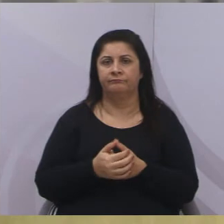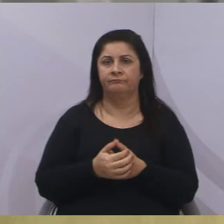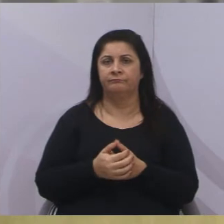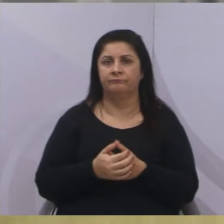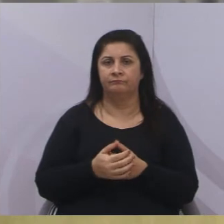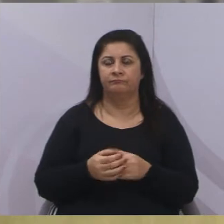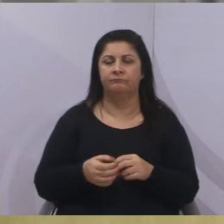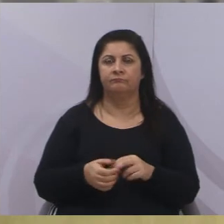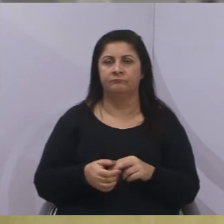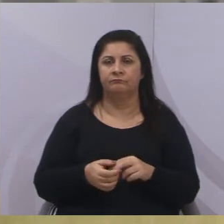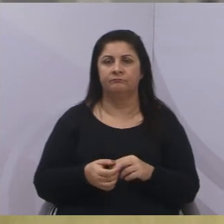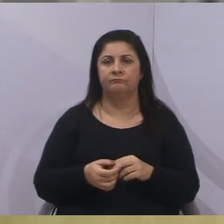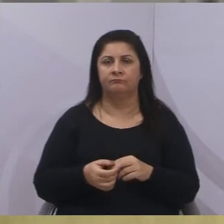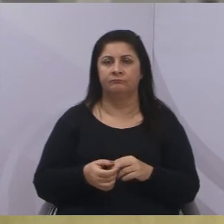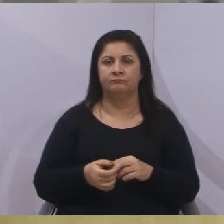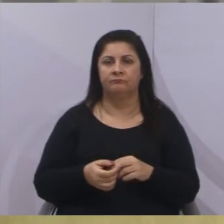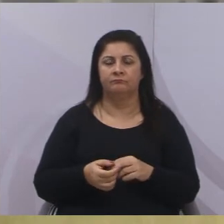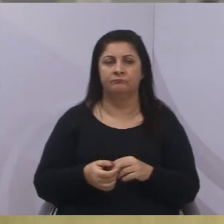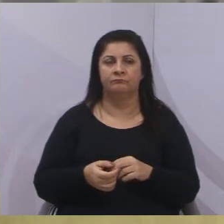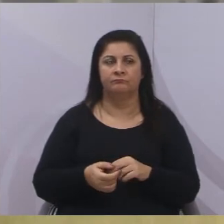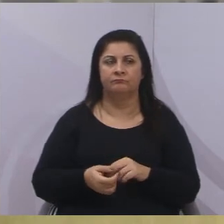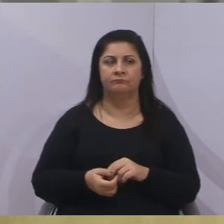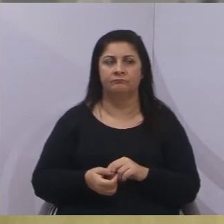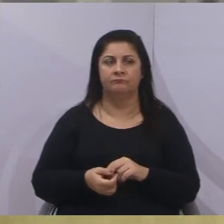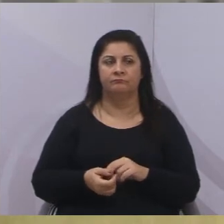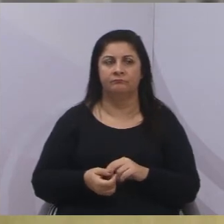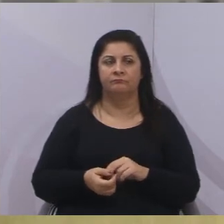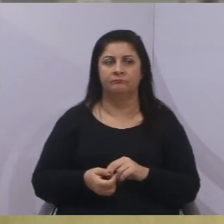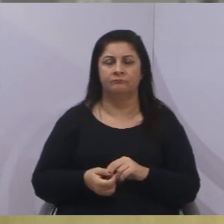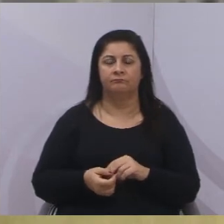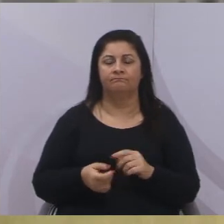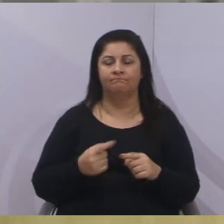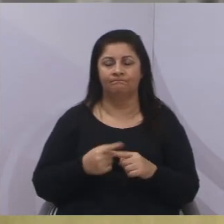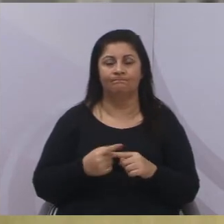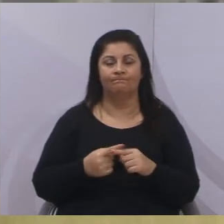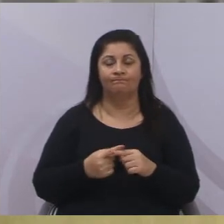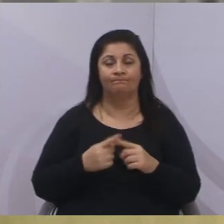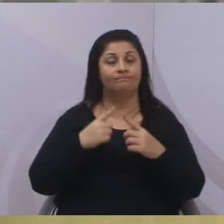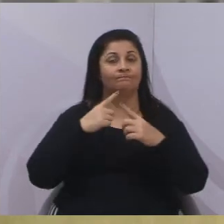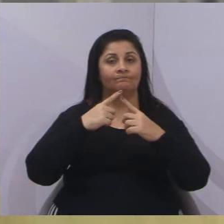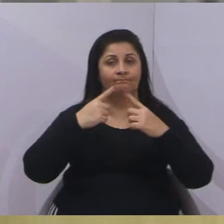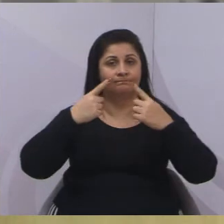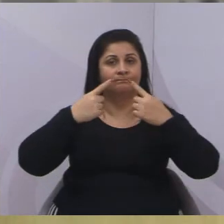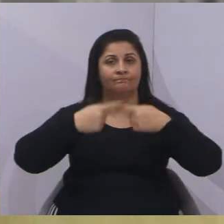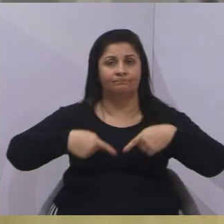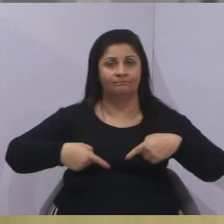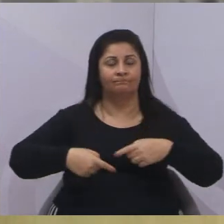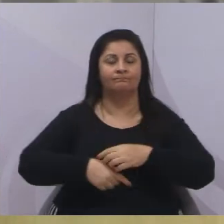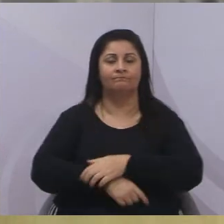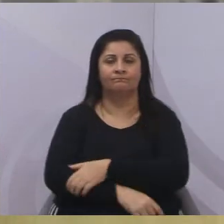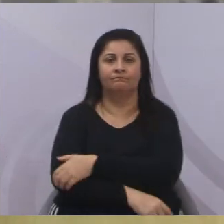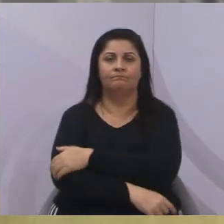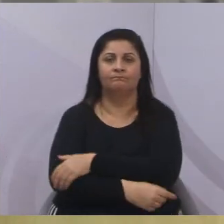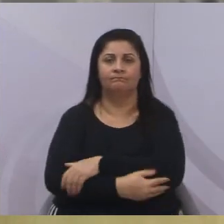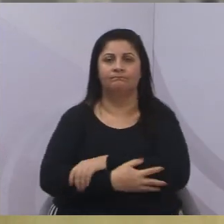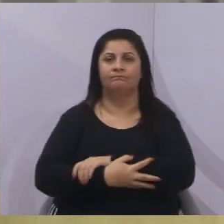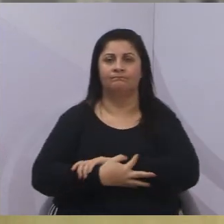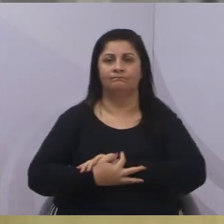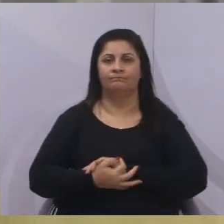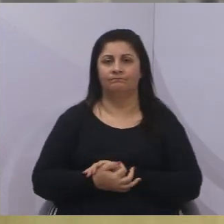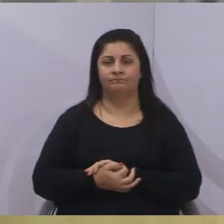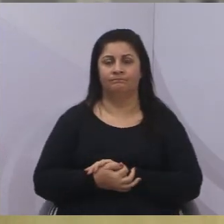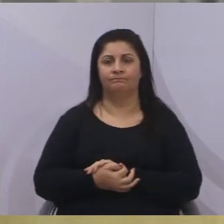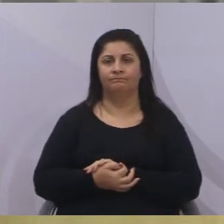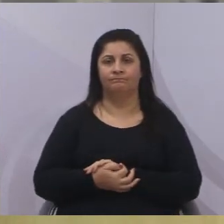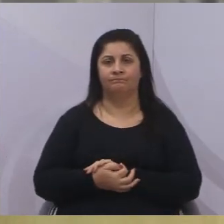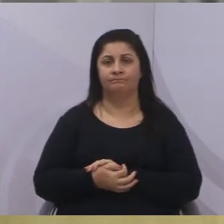com relação à mão de obra médica, que é, de fato, um grande desafio e não é um